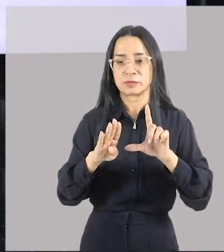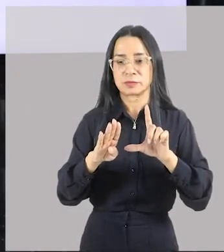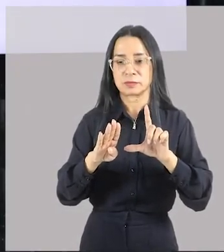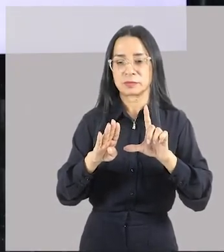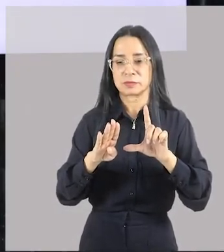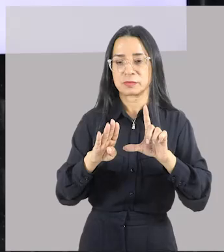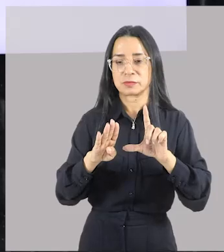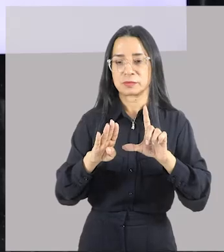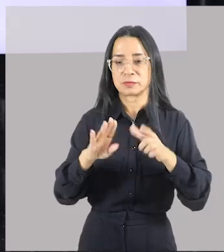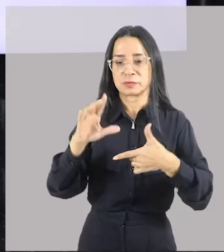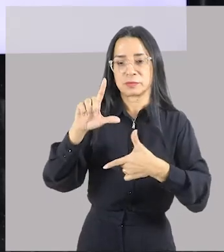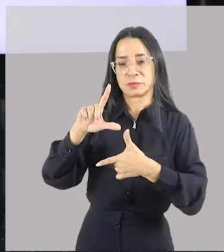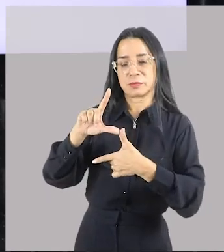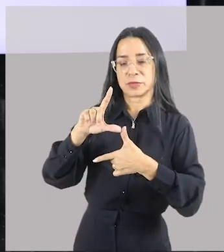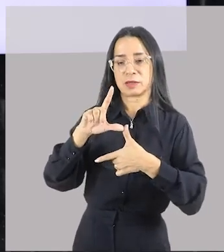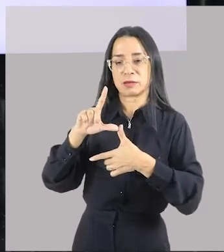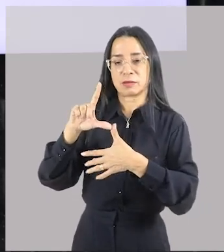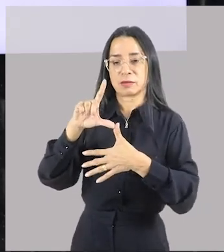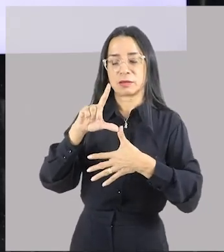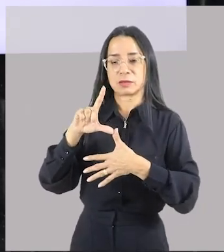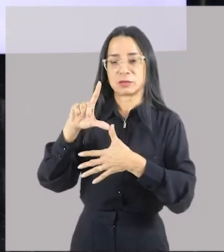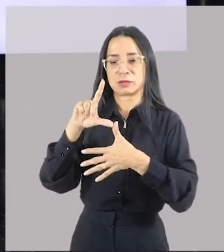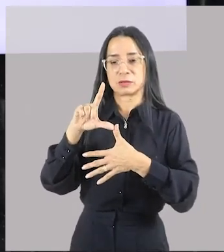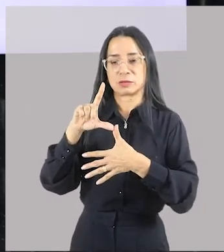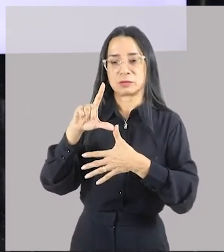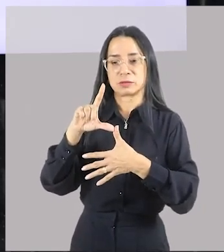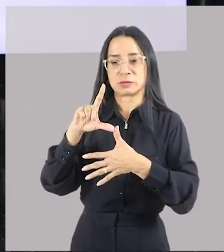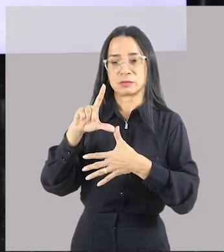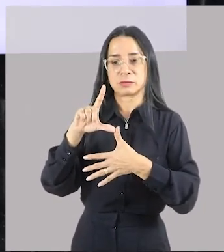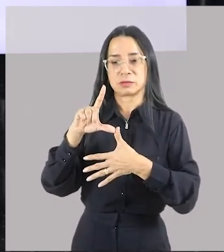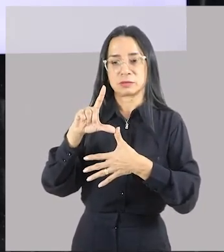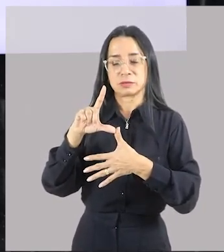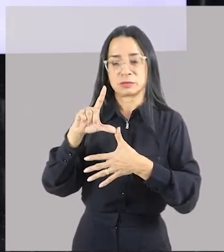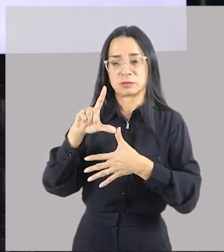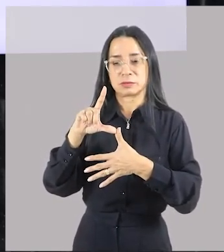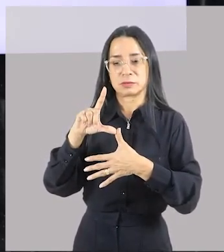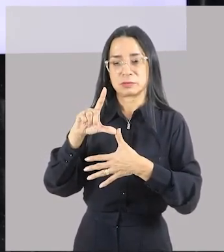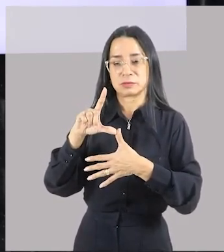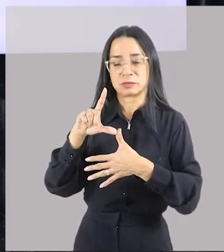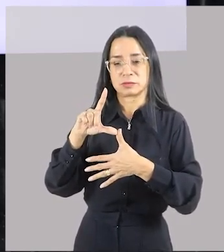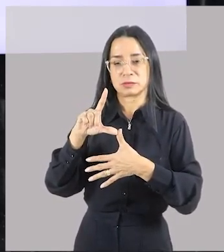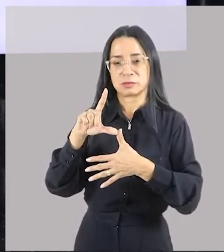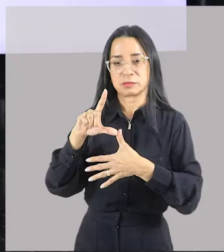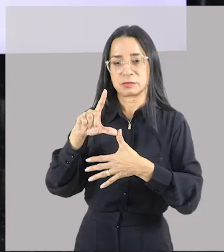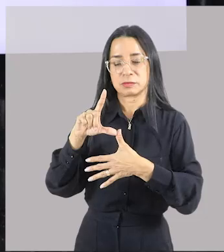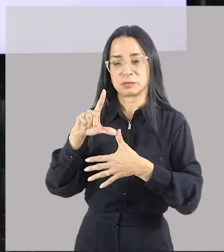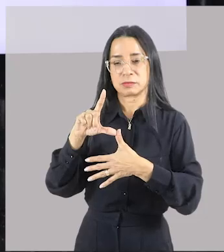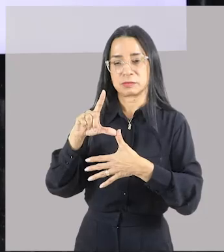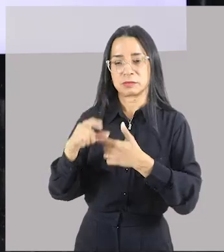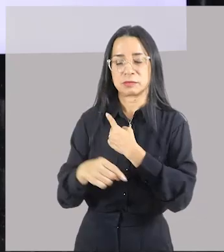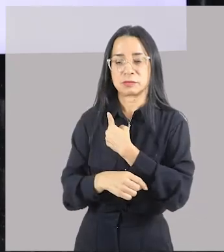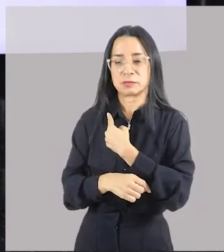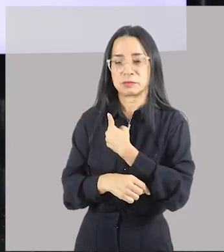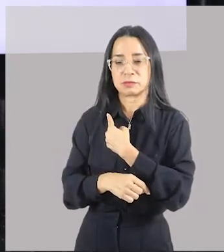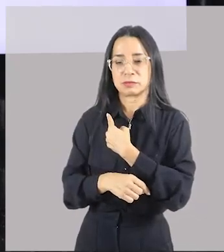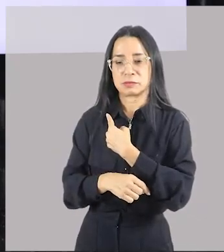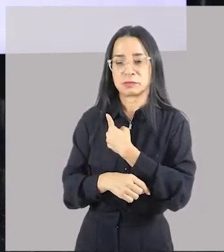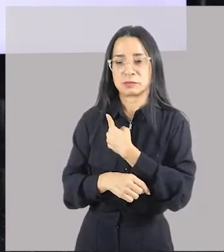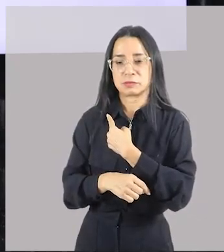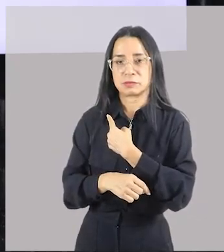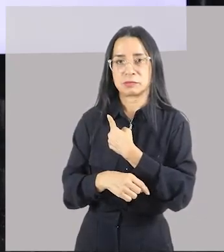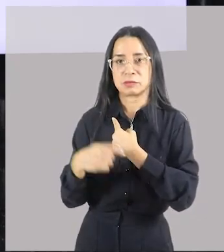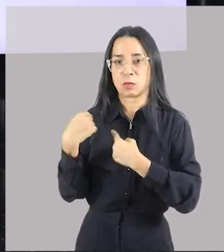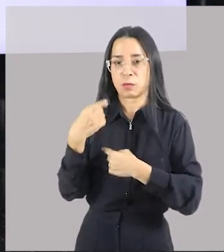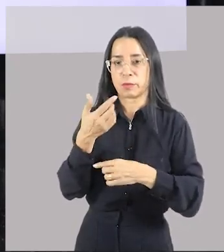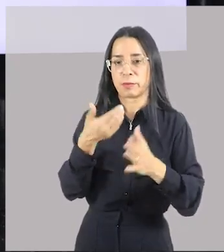Latina, né? Opa, México já ganhou da gente aqui, ó. Já tem menos. A Argentina também tem menos. Então, a gente já